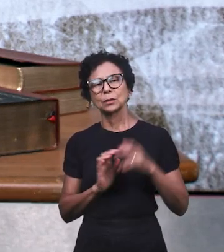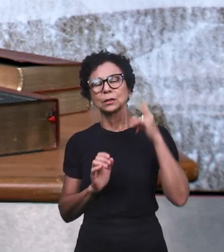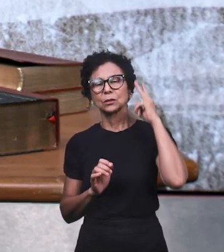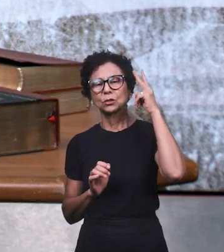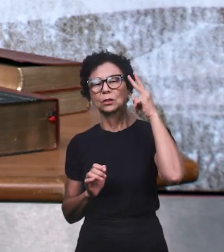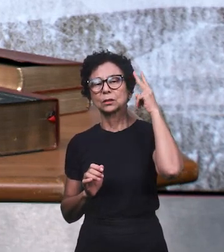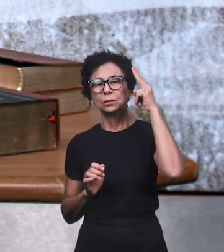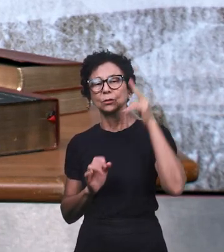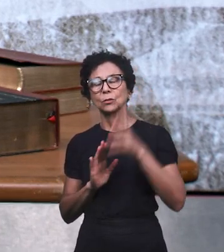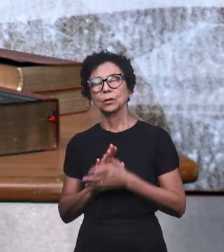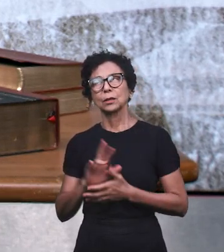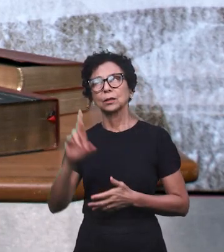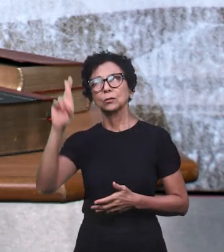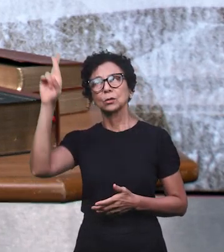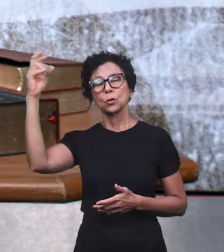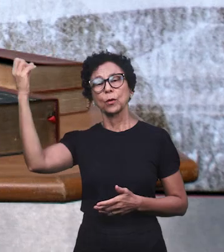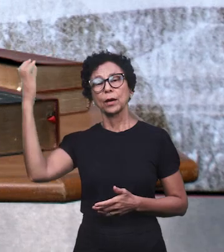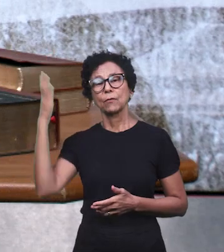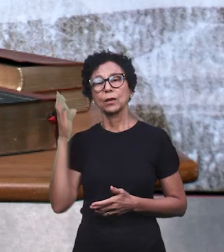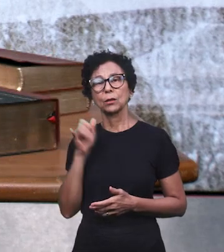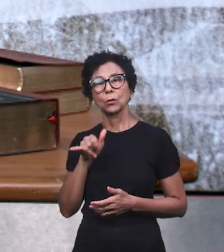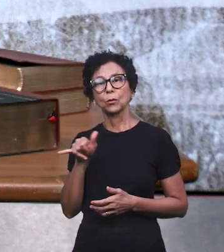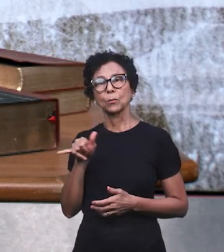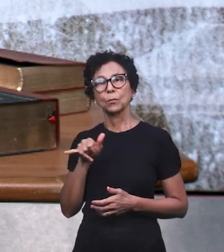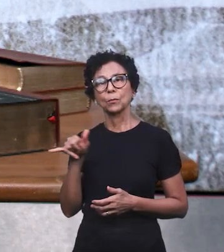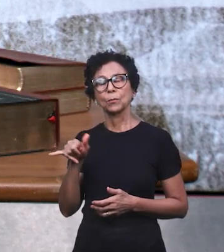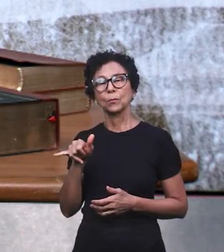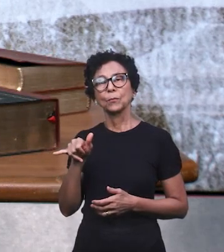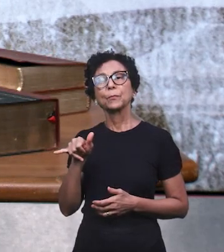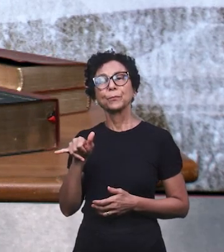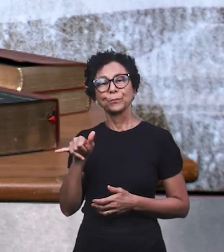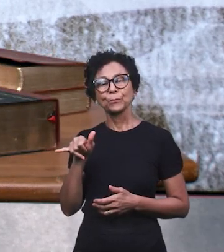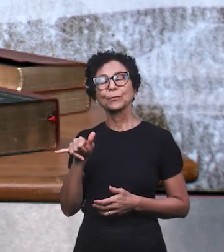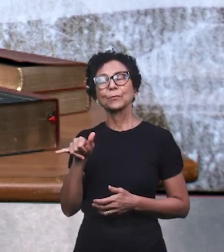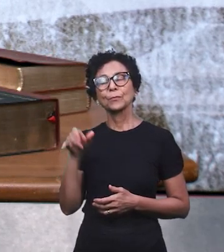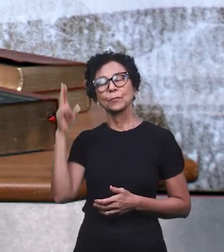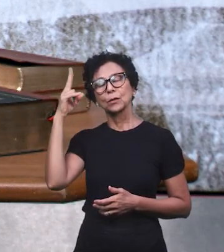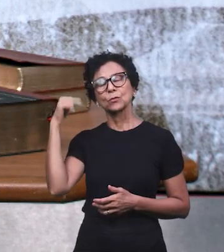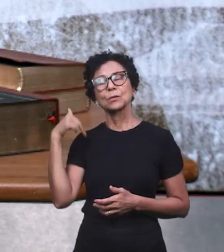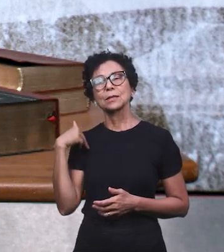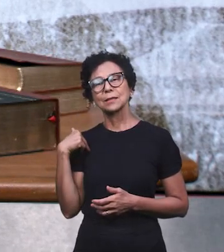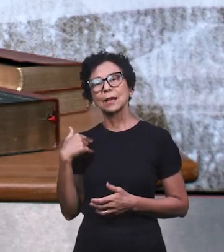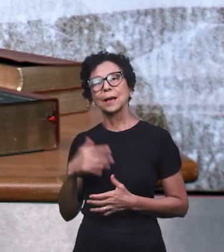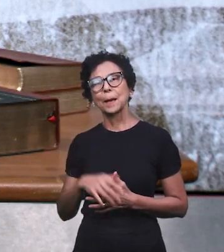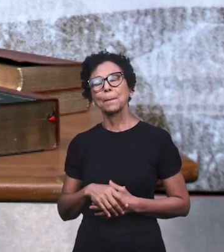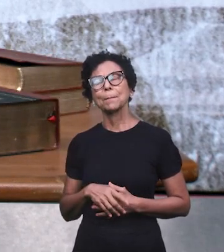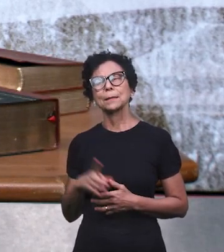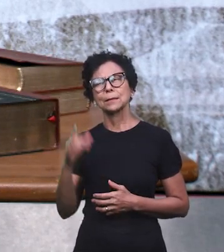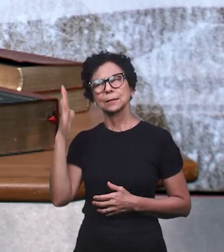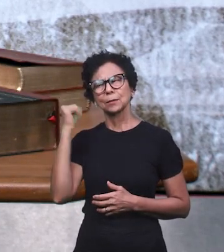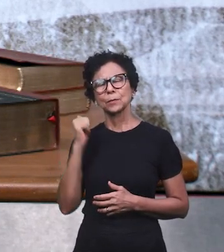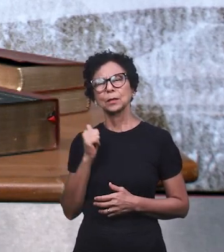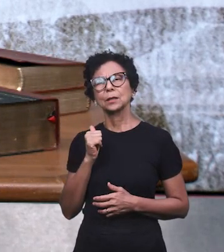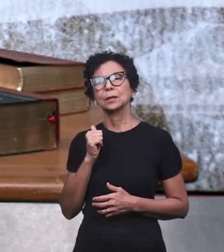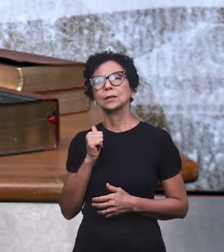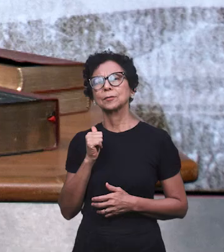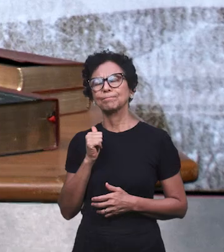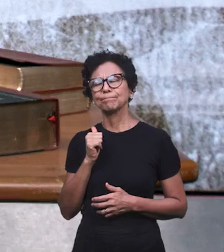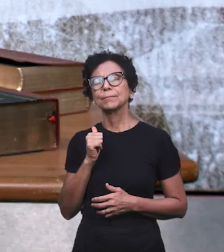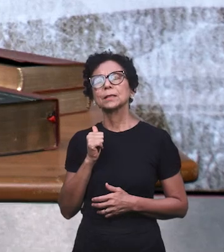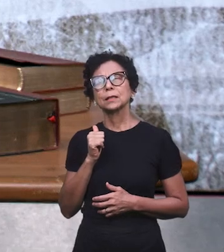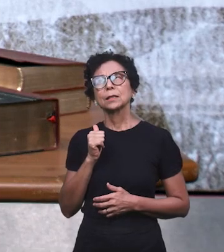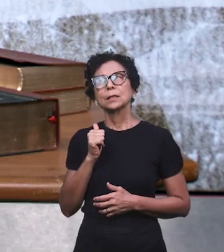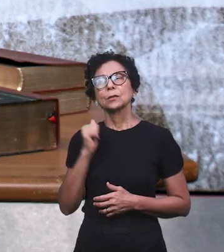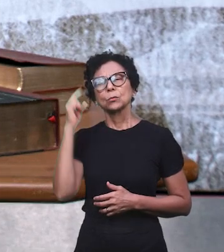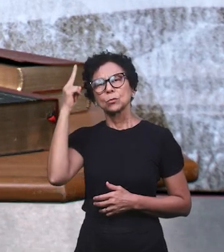a interpretação, porque ele sabia que os sonhos de Deus para a sua vida iriam se cumprir. O Senhor